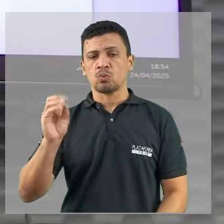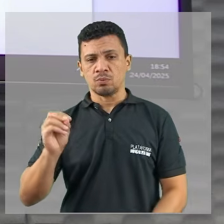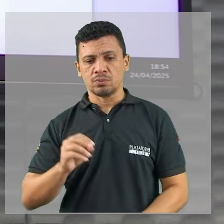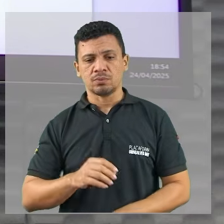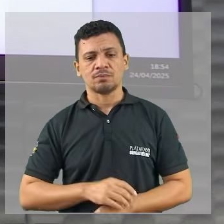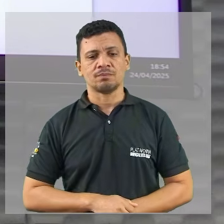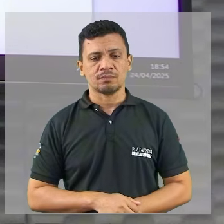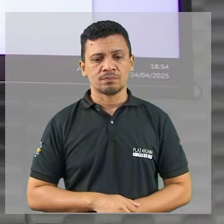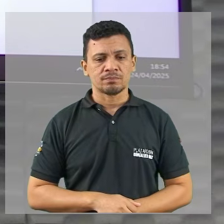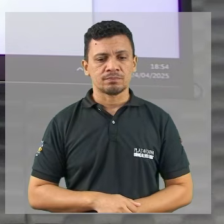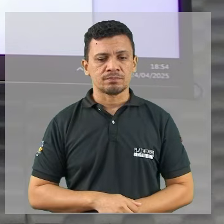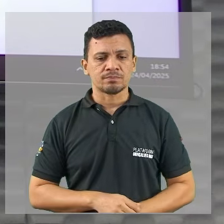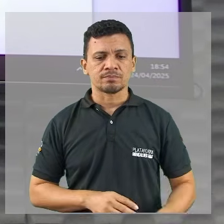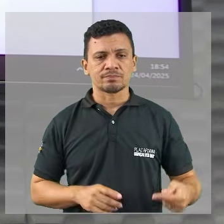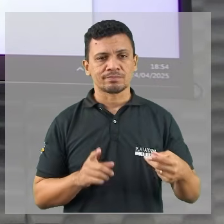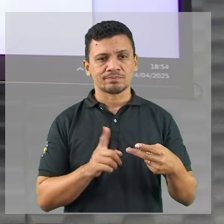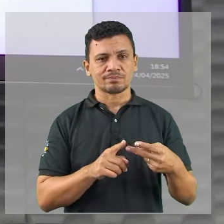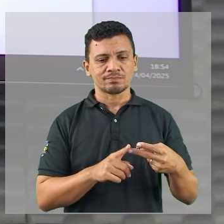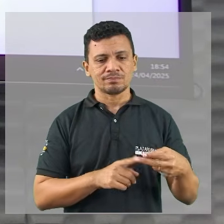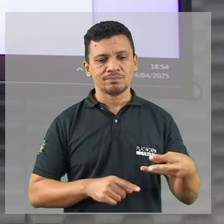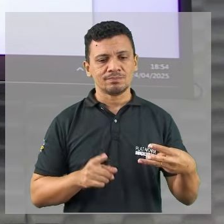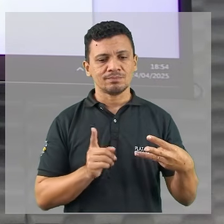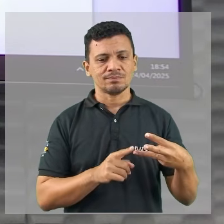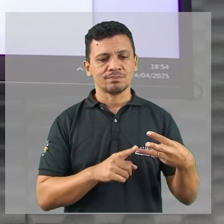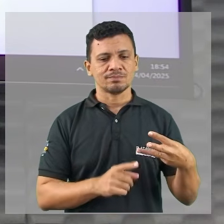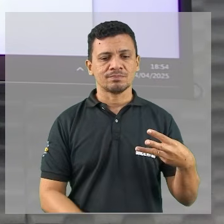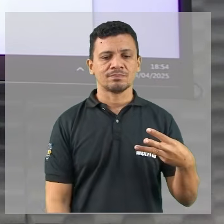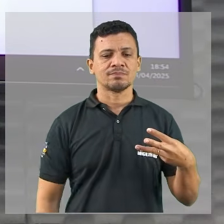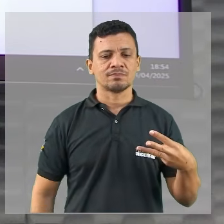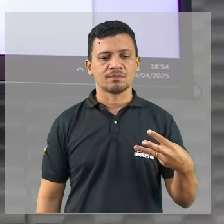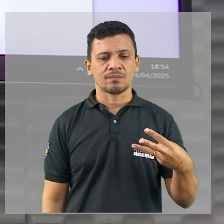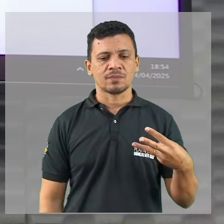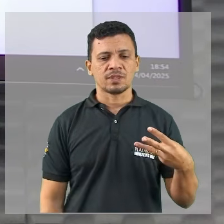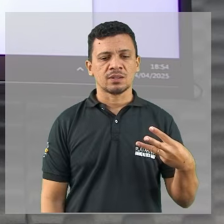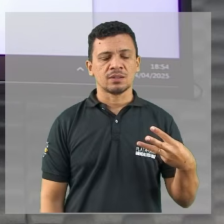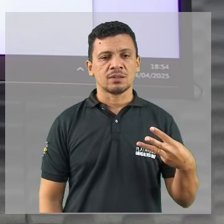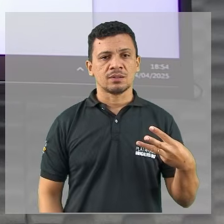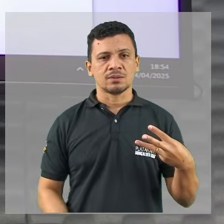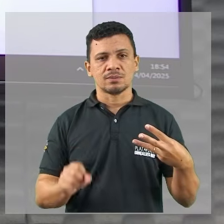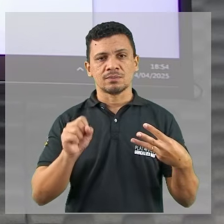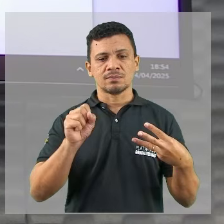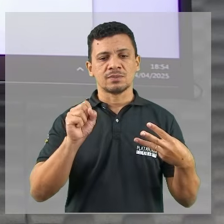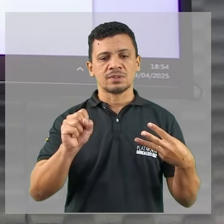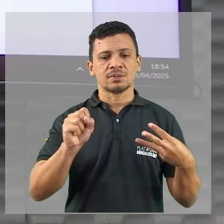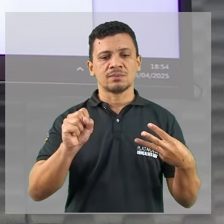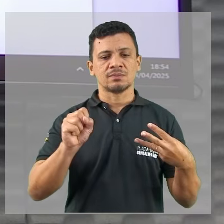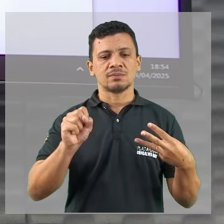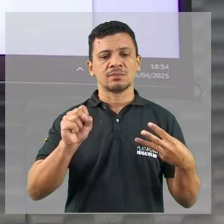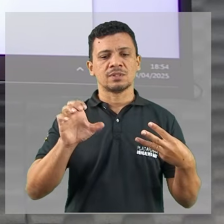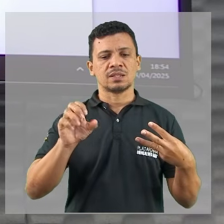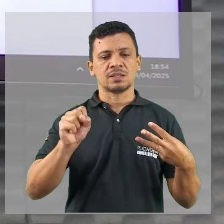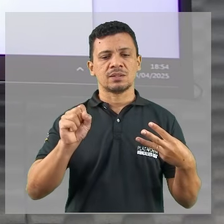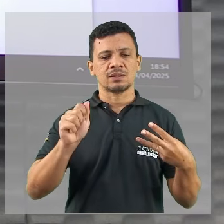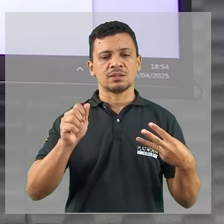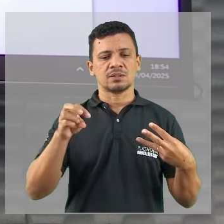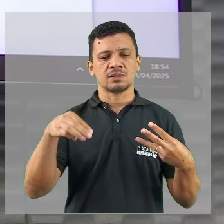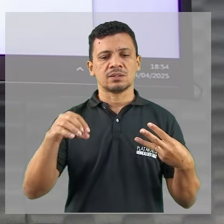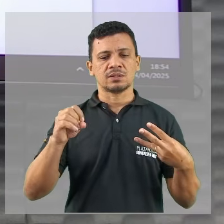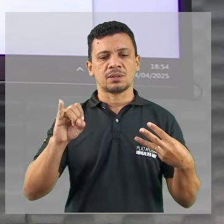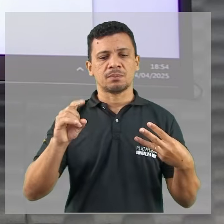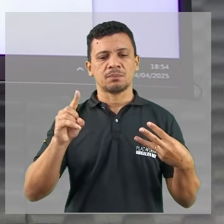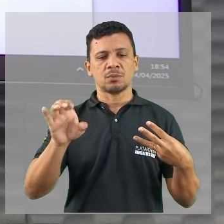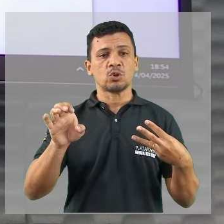ossos curtos. Aqui nós teremos, tá, o osso sesamoide. Ele é um osso que vai estar ligado